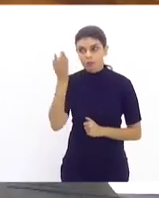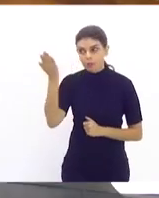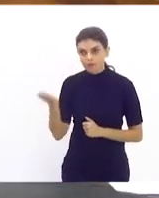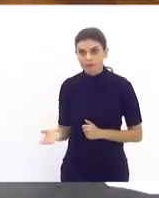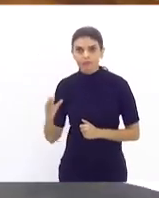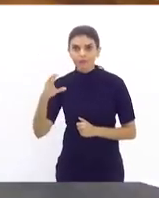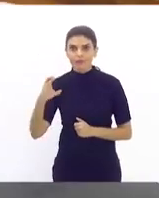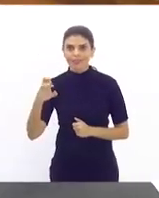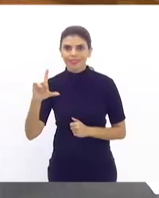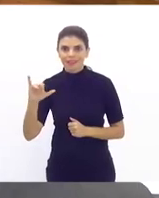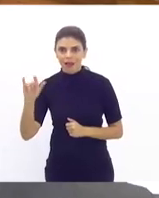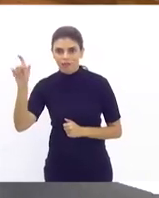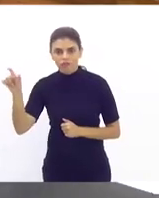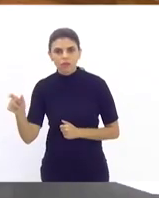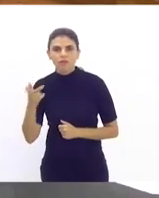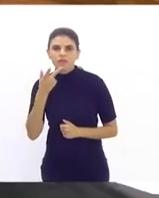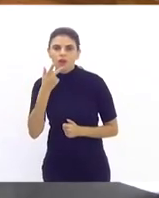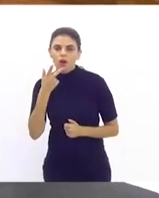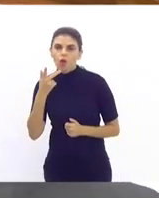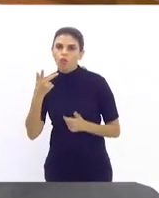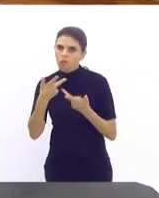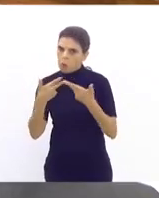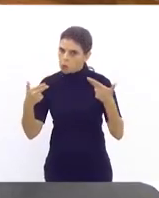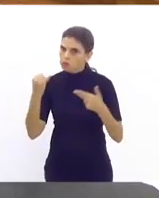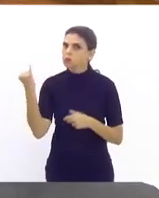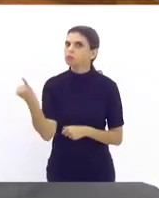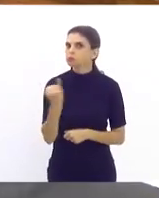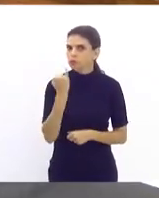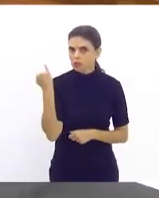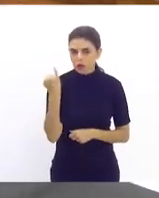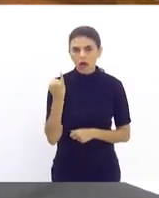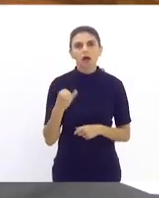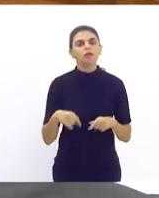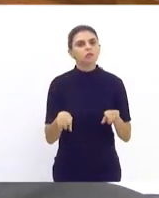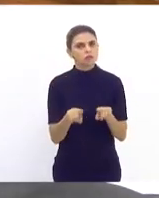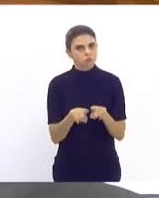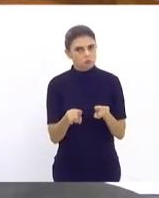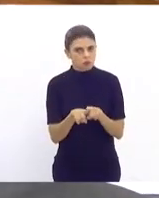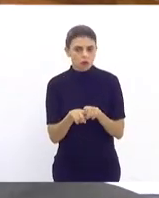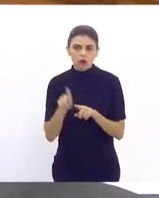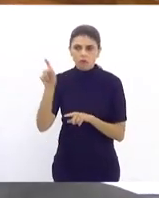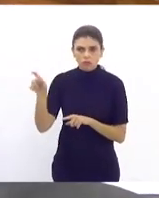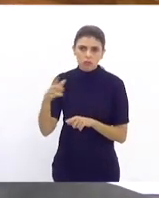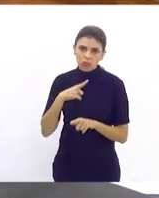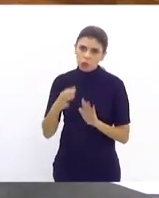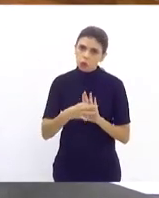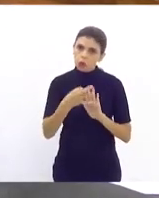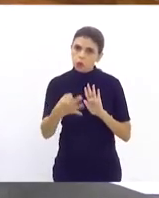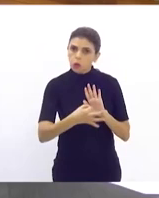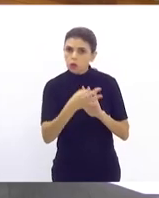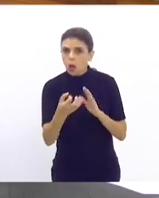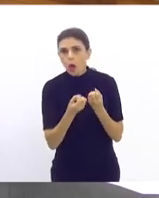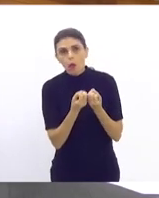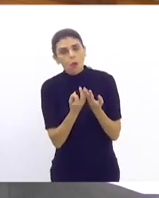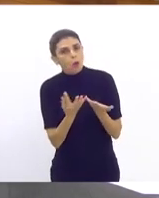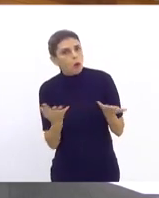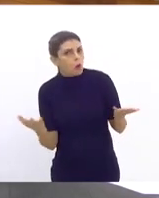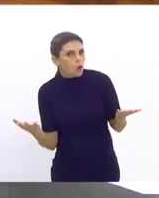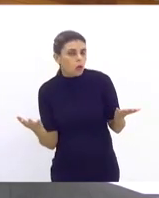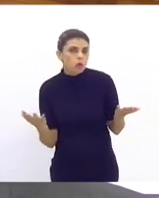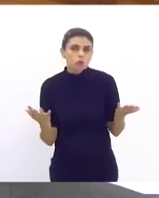menção a algo pertinente, da mesma forma que o deputado Mink fez. Eu não sei se Vossa Excelência tem uma sugestão